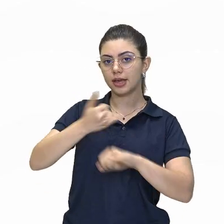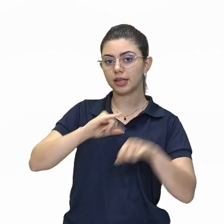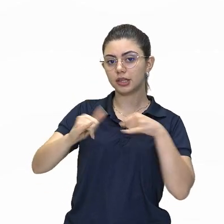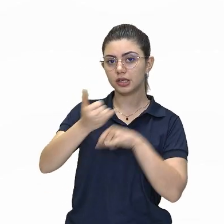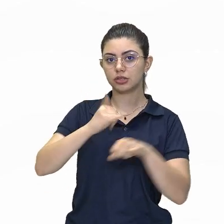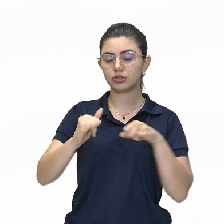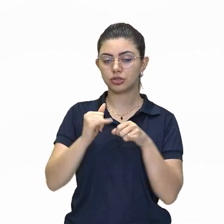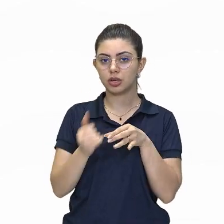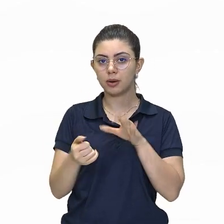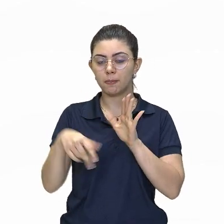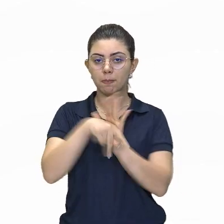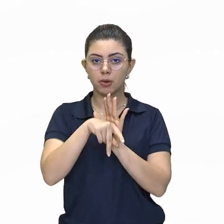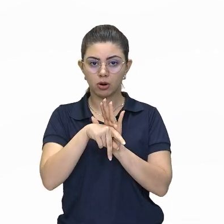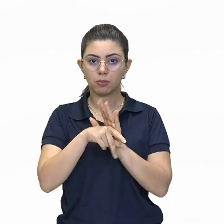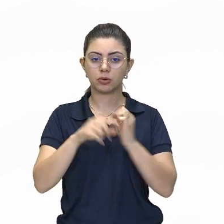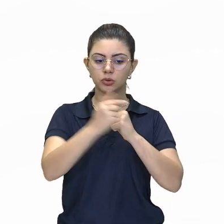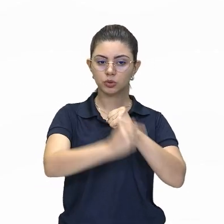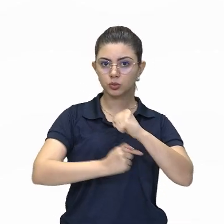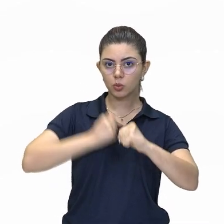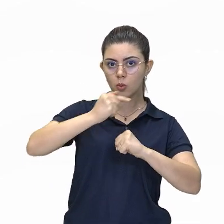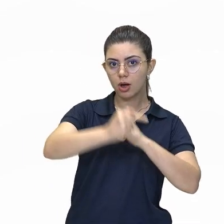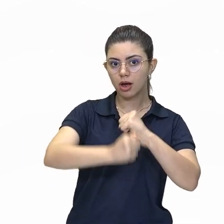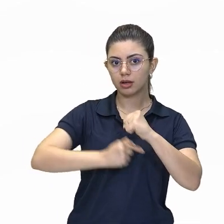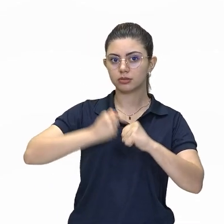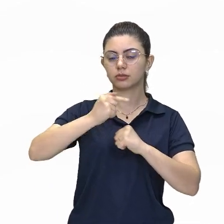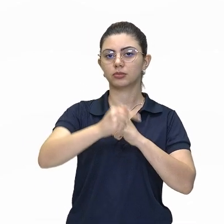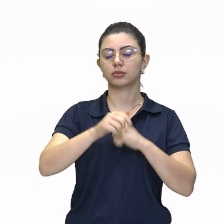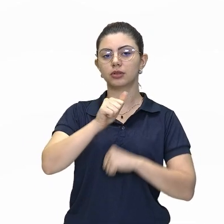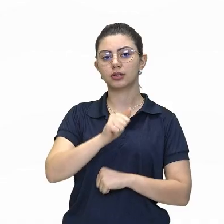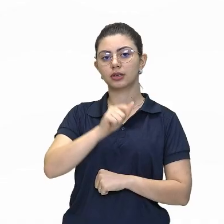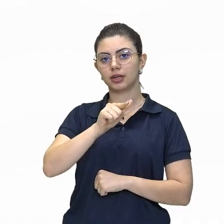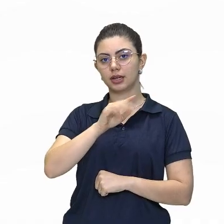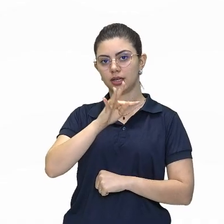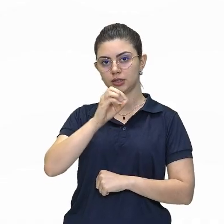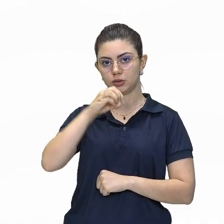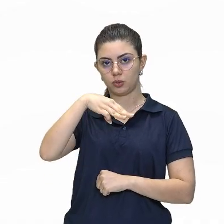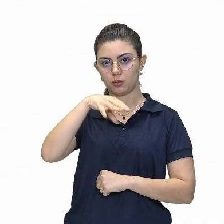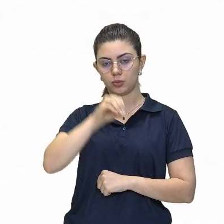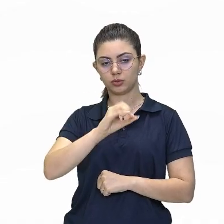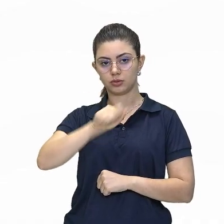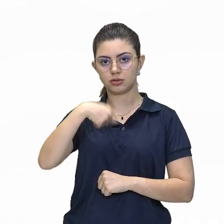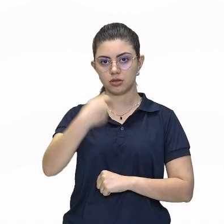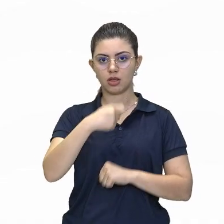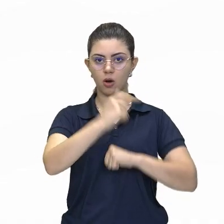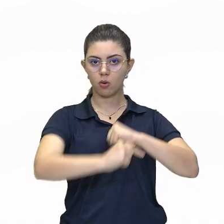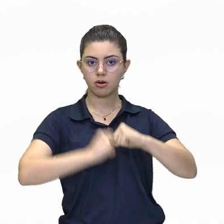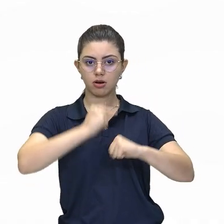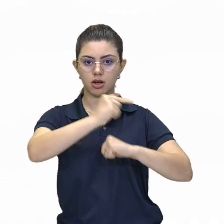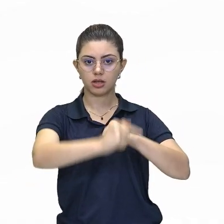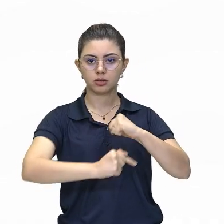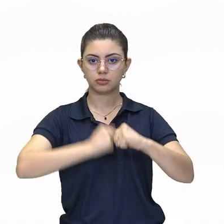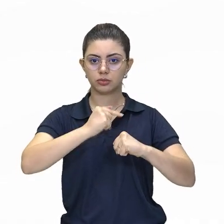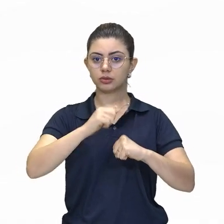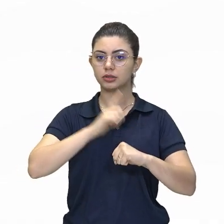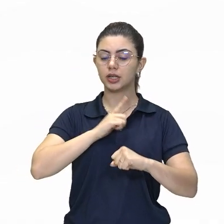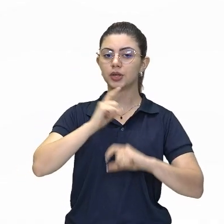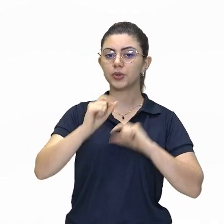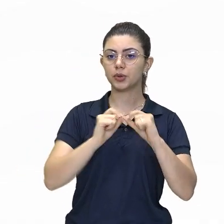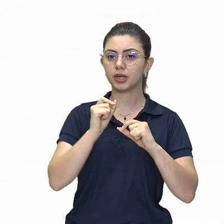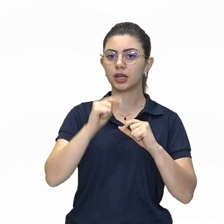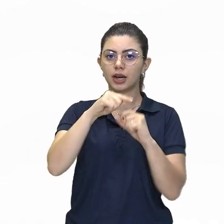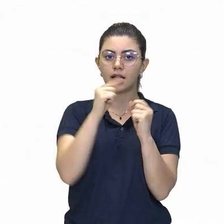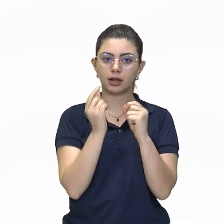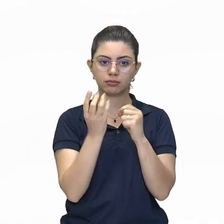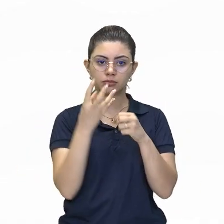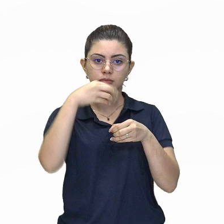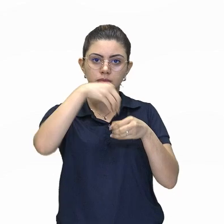interior dos átomos, é preciso saber que os átomos, eles são formados, né, por uma eletrosfera e um núcleo. Eles